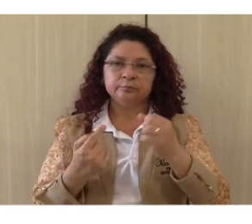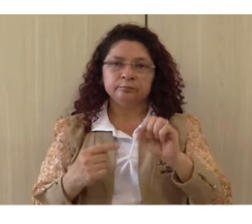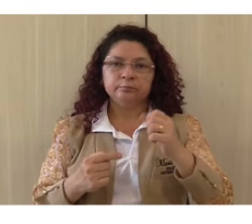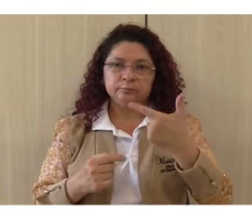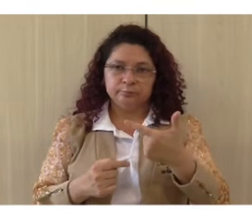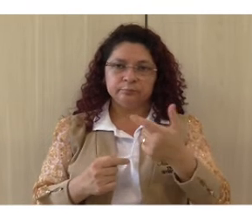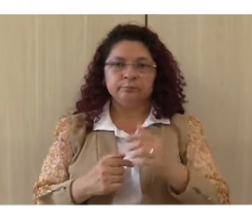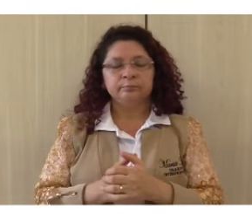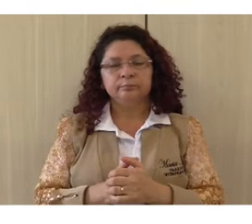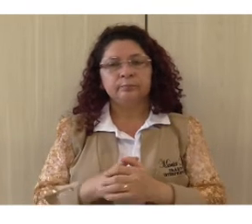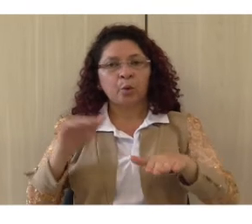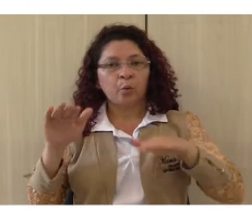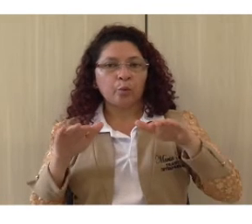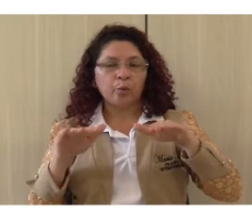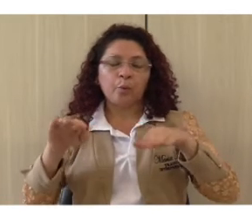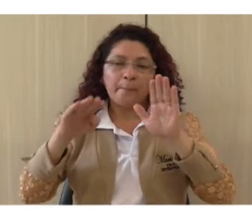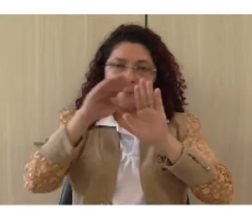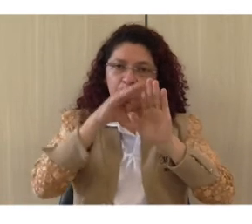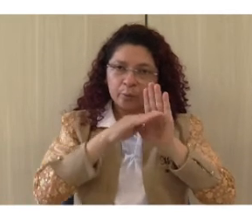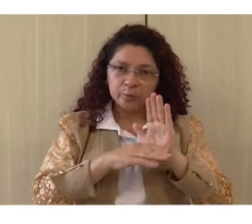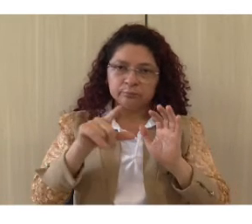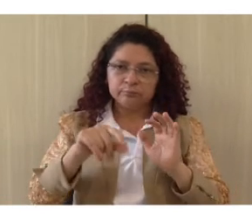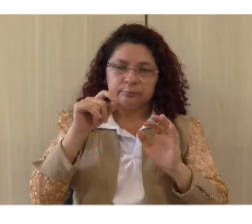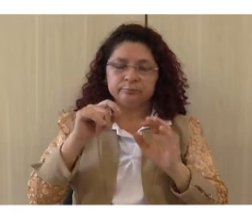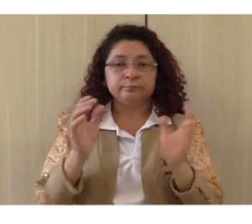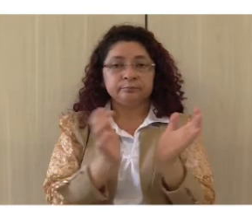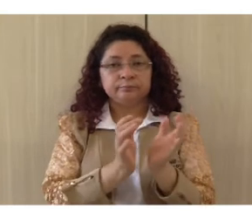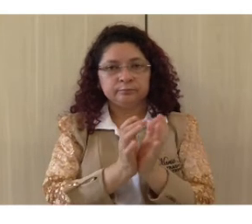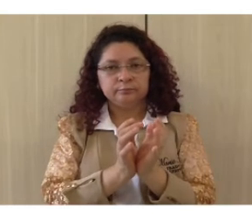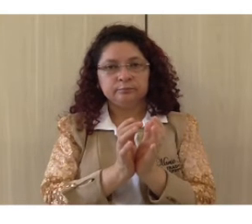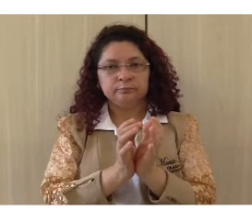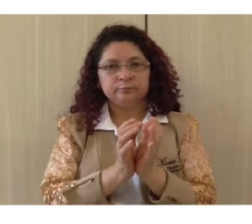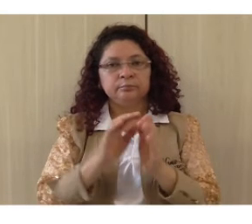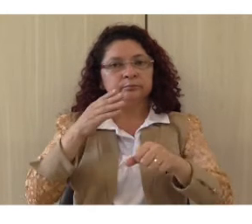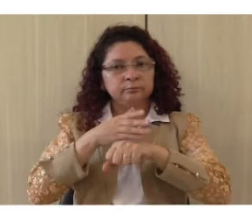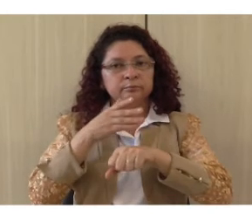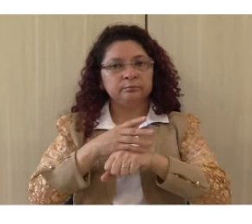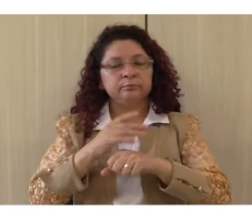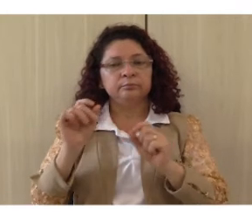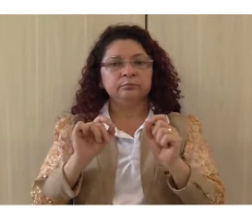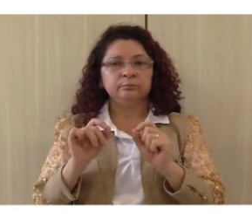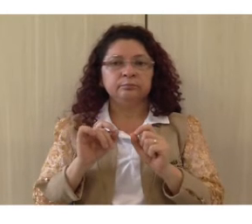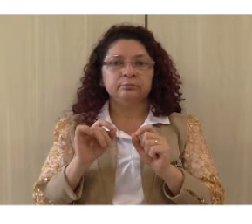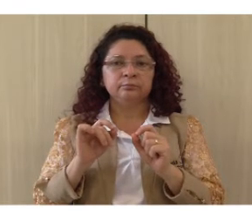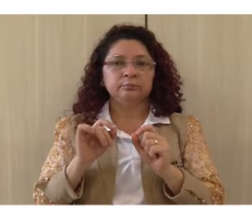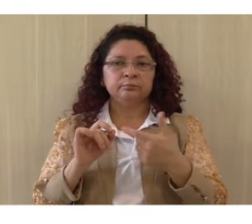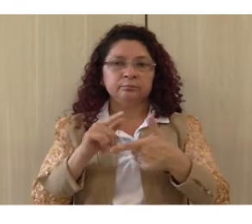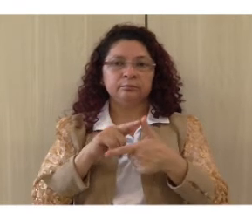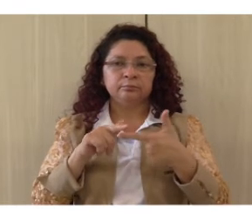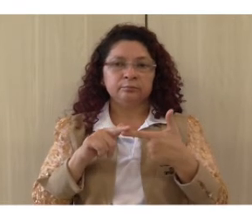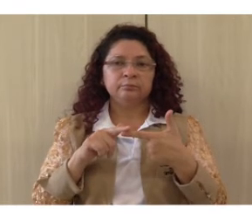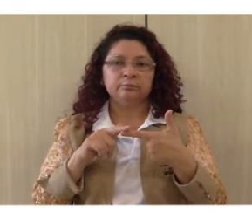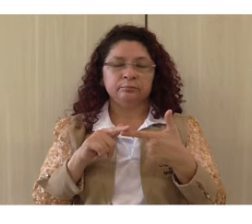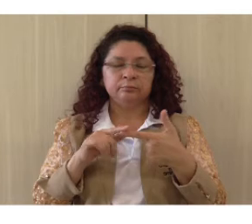6.2. O processo de seleção dos candidatos, coordenado pela comissão do processo seletivo, será constituído de duas